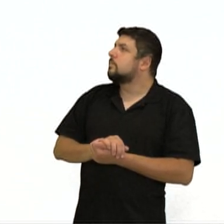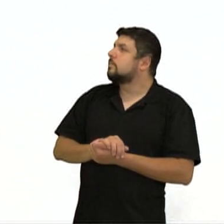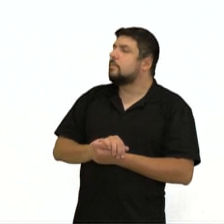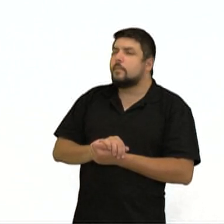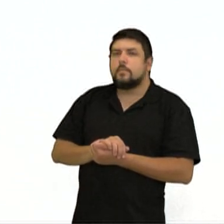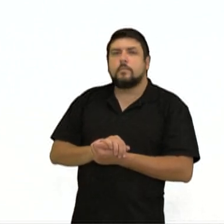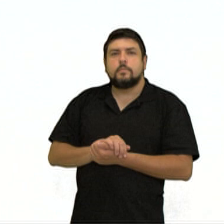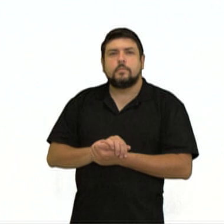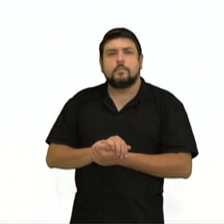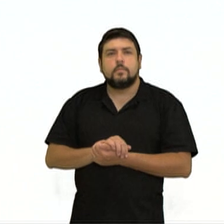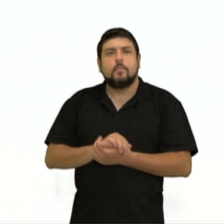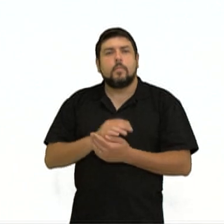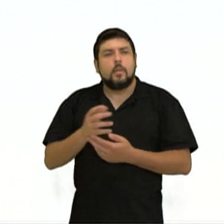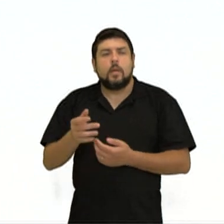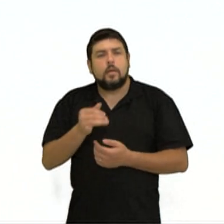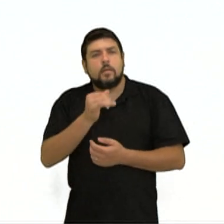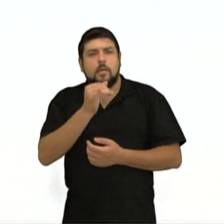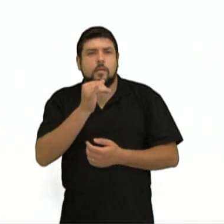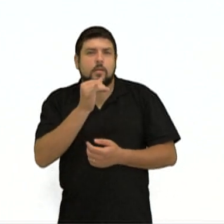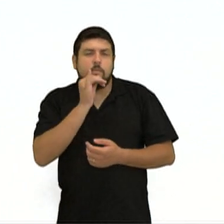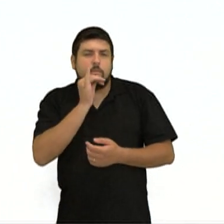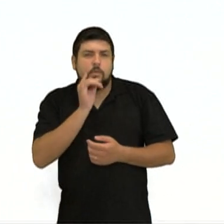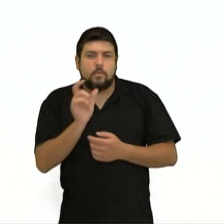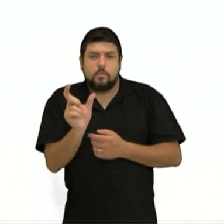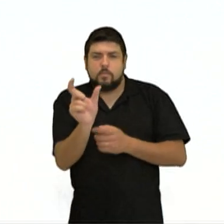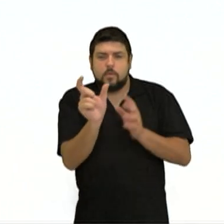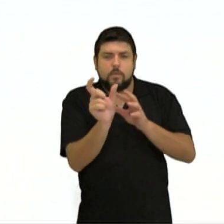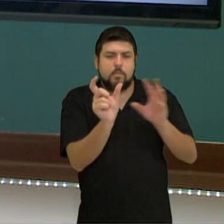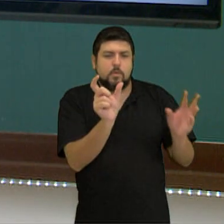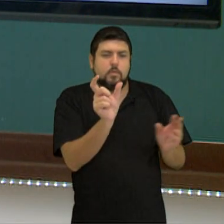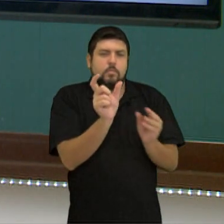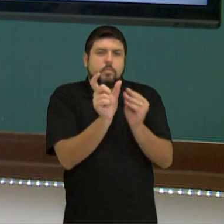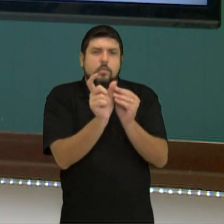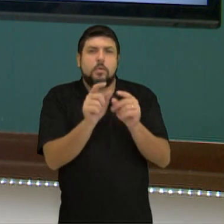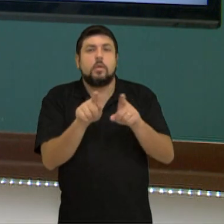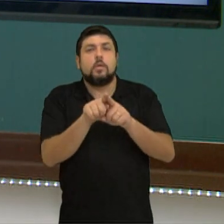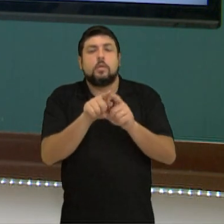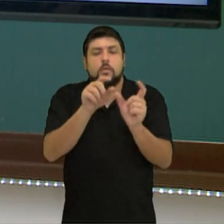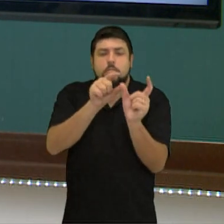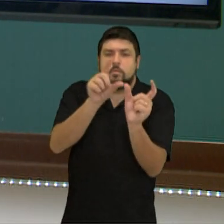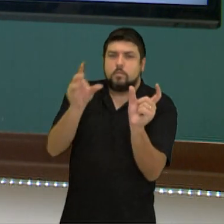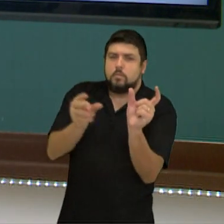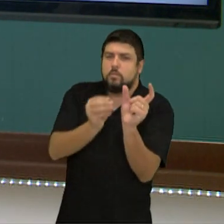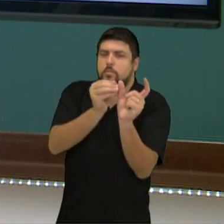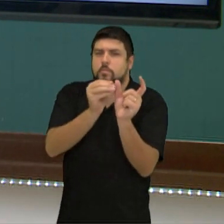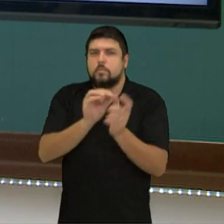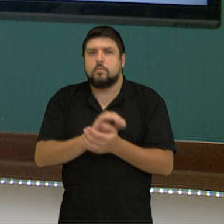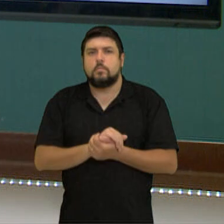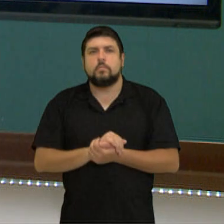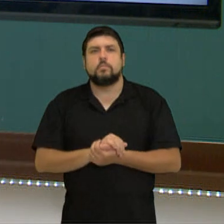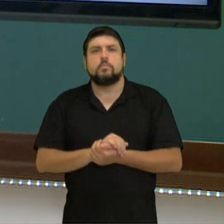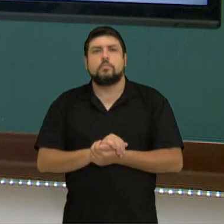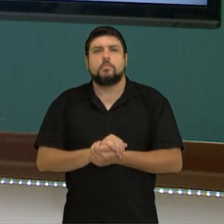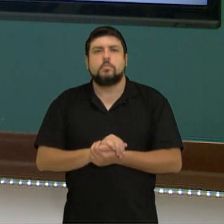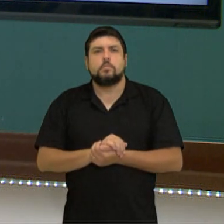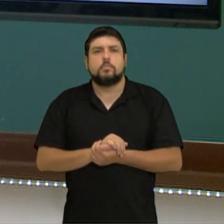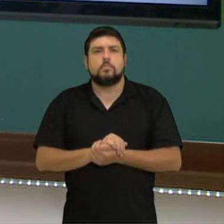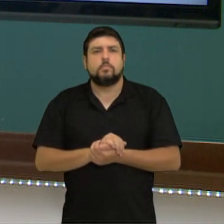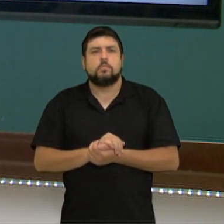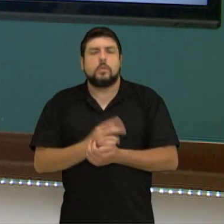tá? São apenas mais exemplos aqui de você acrescentar prefixos e sufixos. Inesquecível,